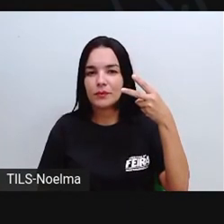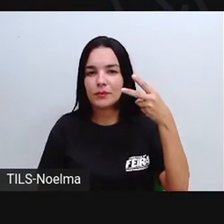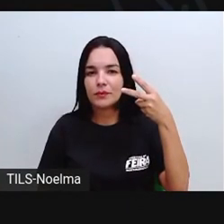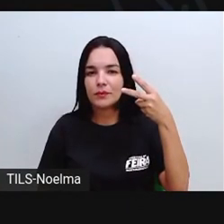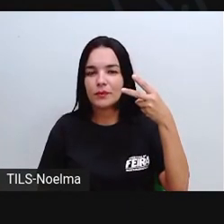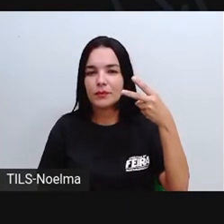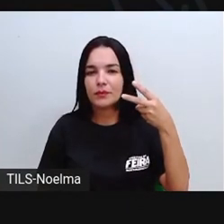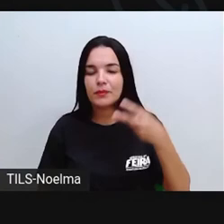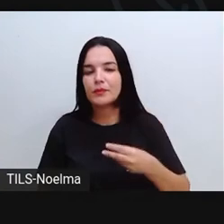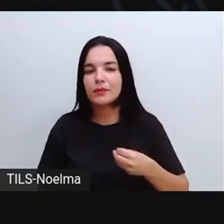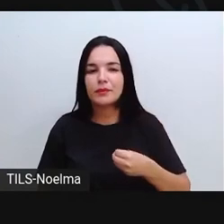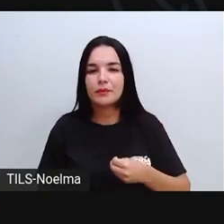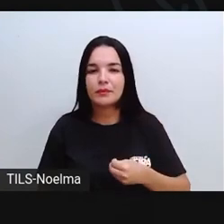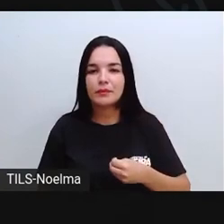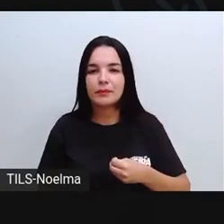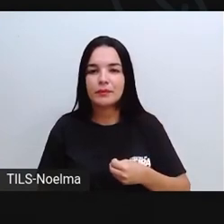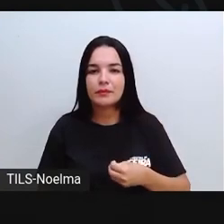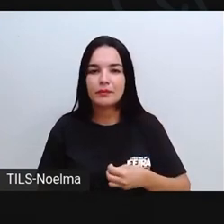dois,